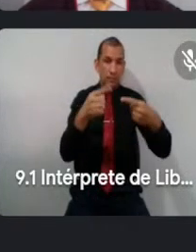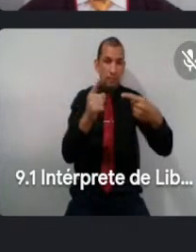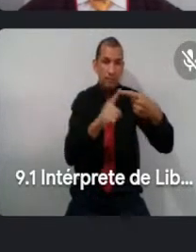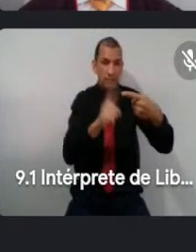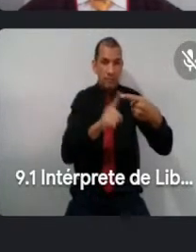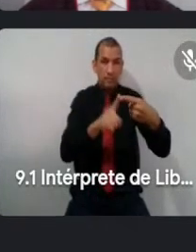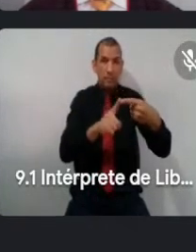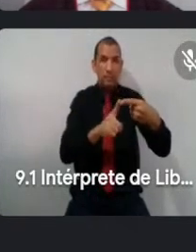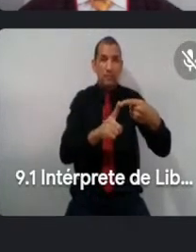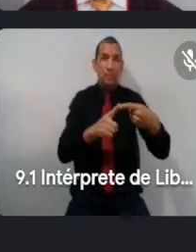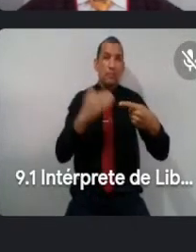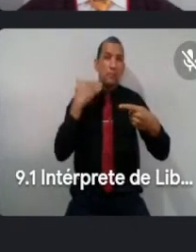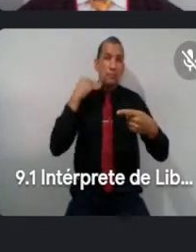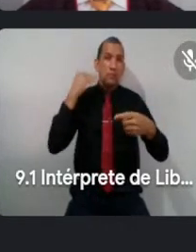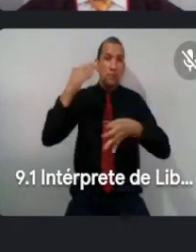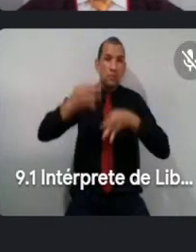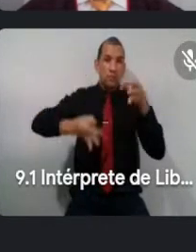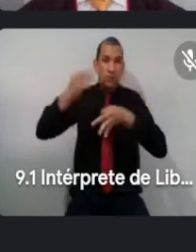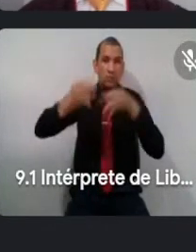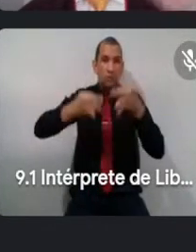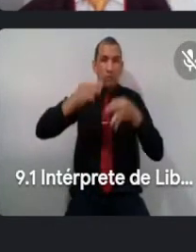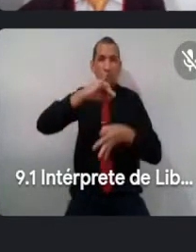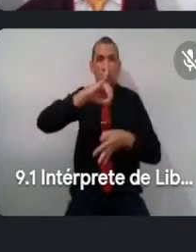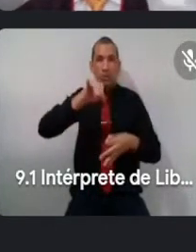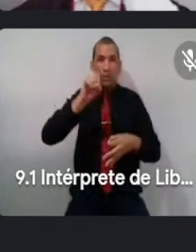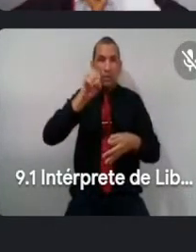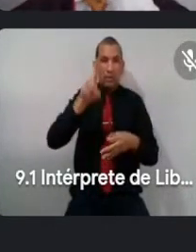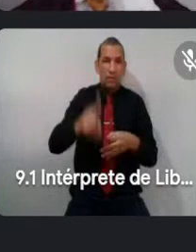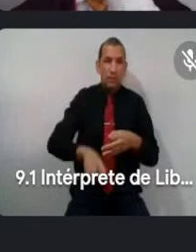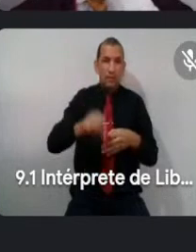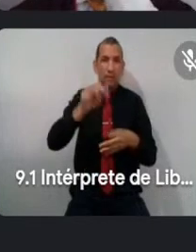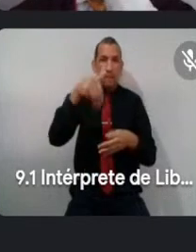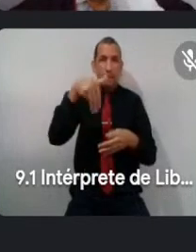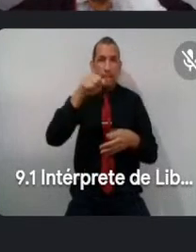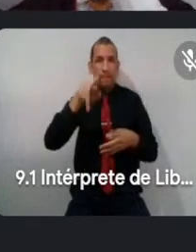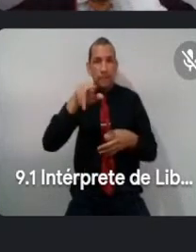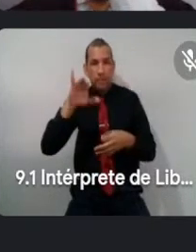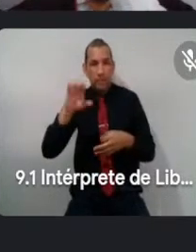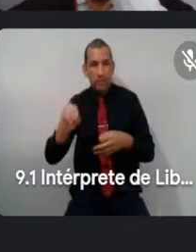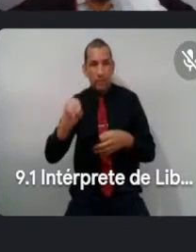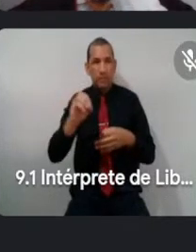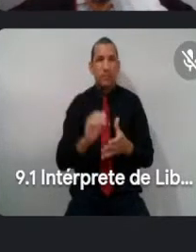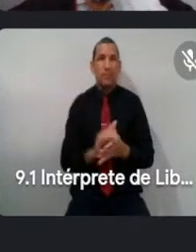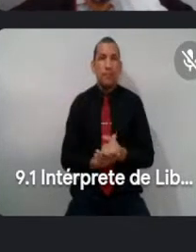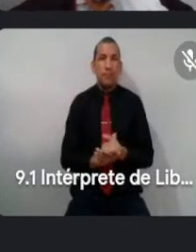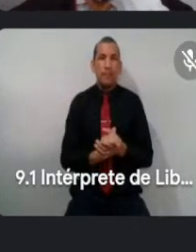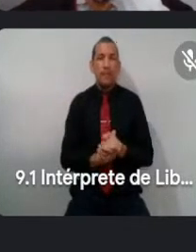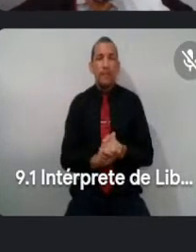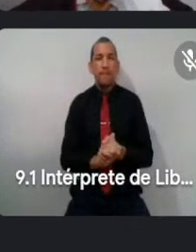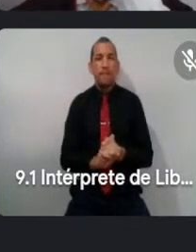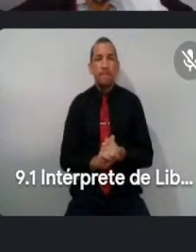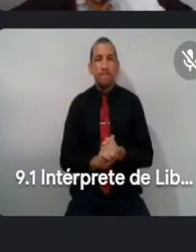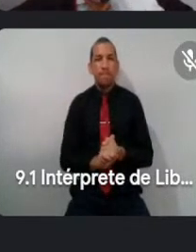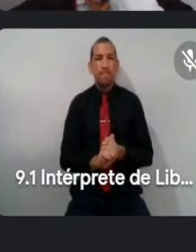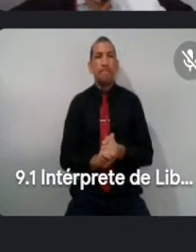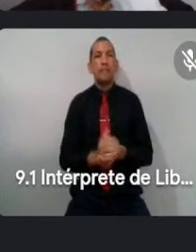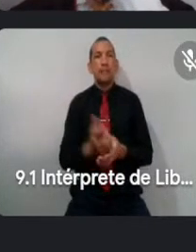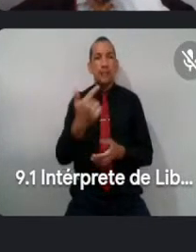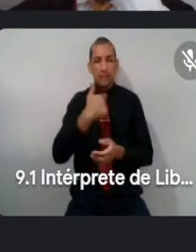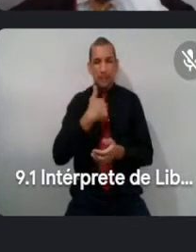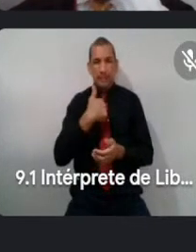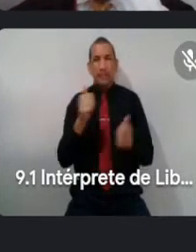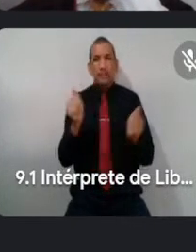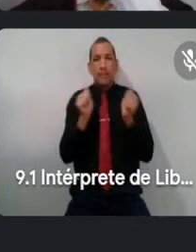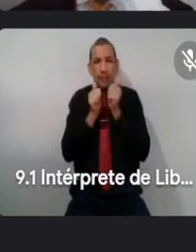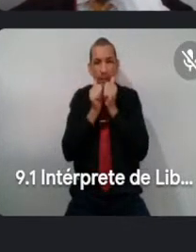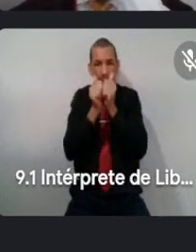é visor Doutor José Márcio da Silveira o presidente ou acompanha uma doutora juíza